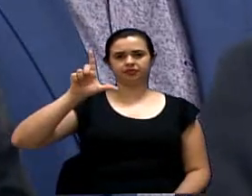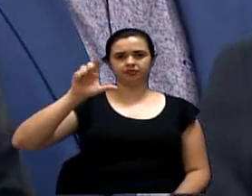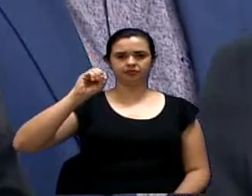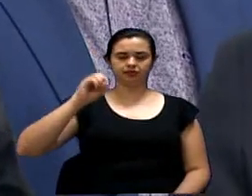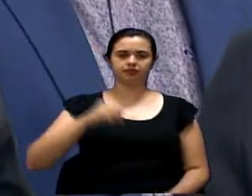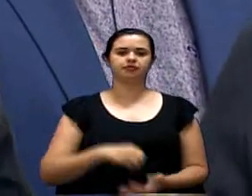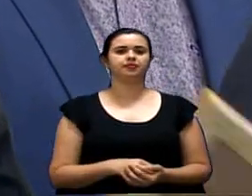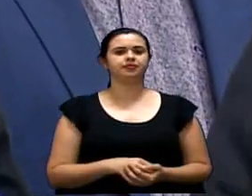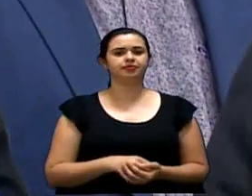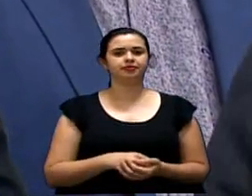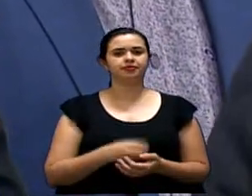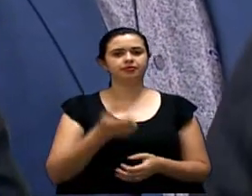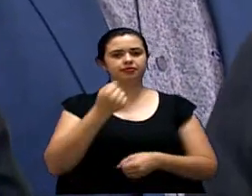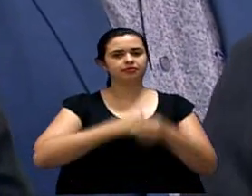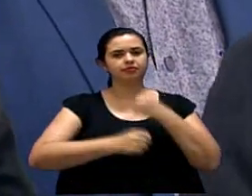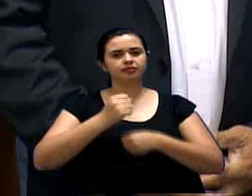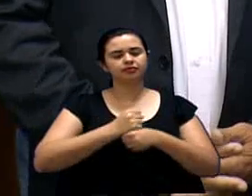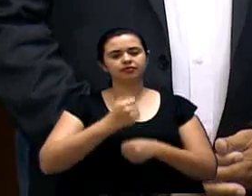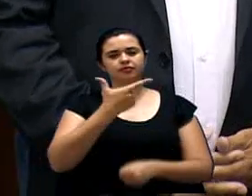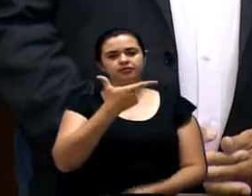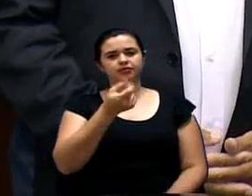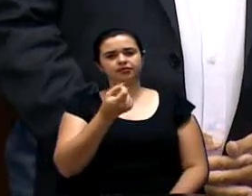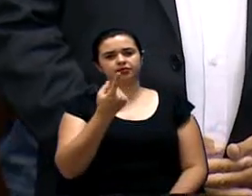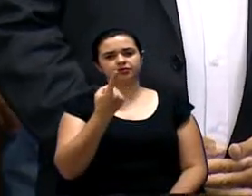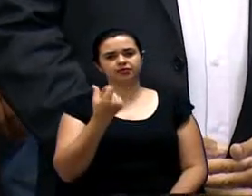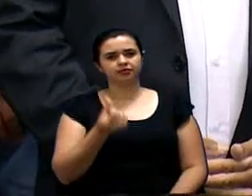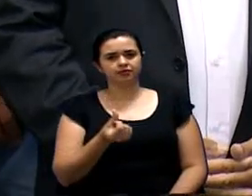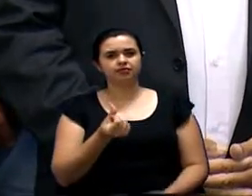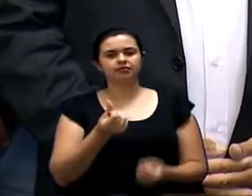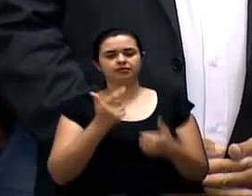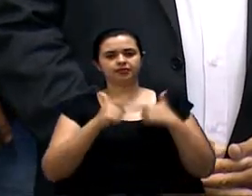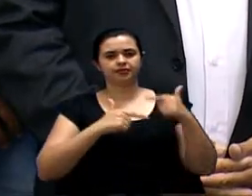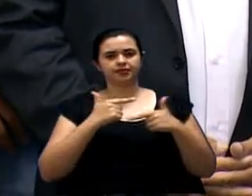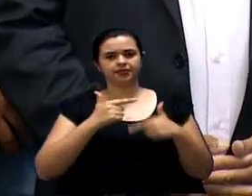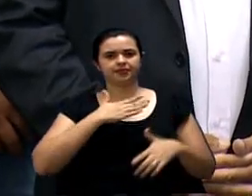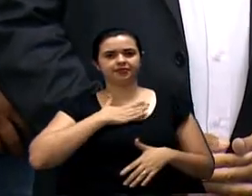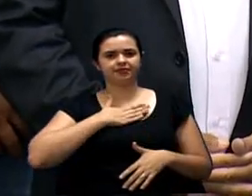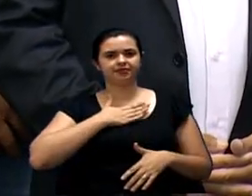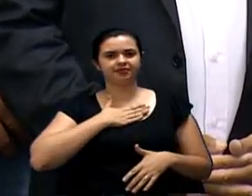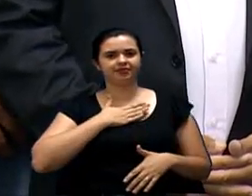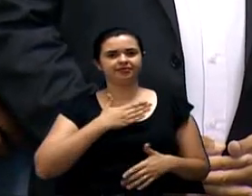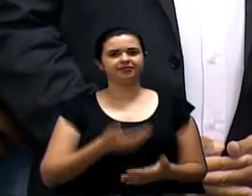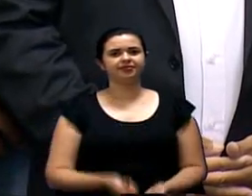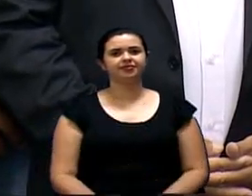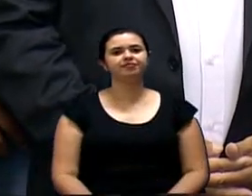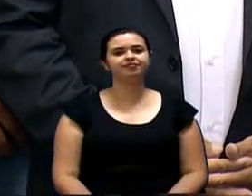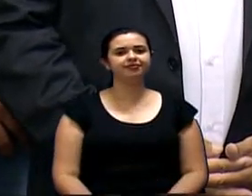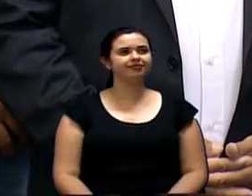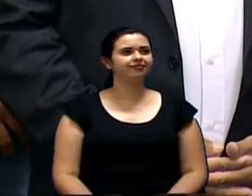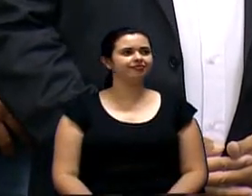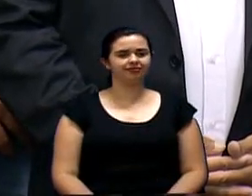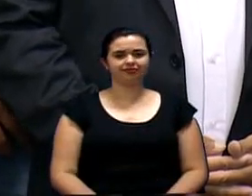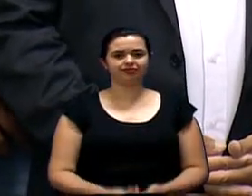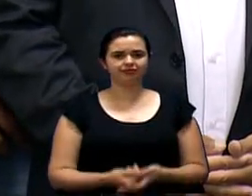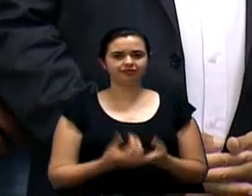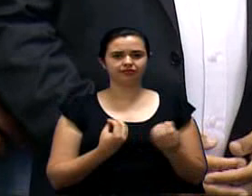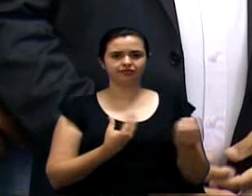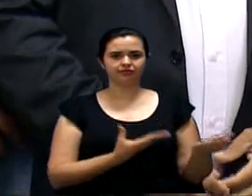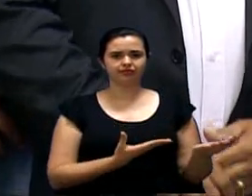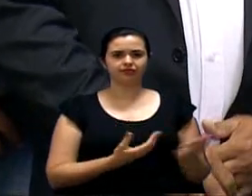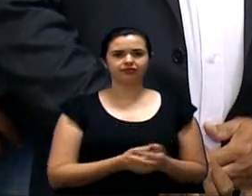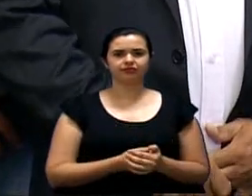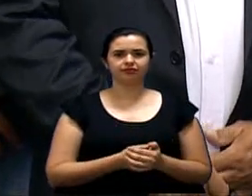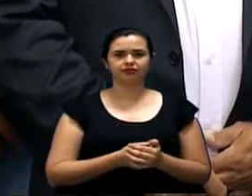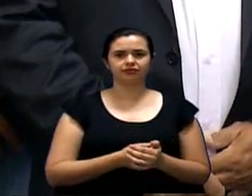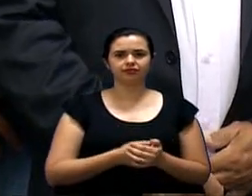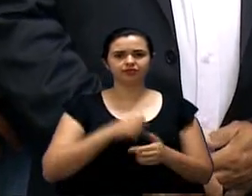em 2016, sempre teve com a gente aí, que Deus continue abençoando, viu? Não podemos não, era no PTN, depois mudou de